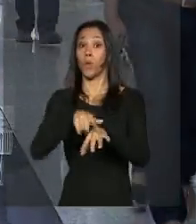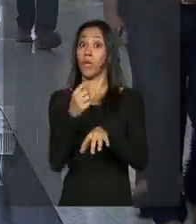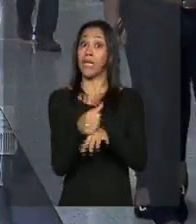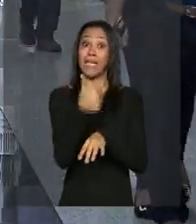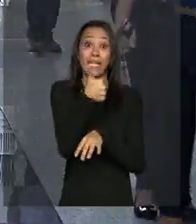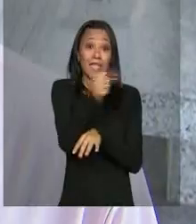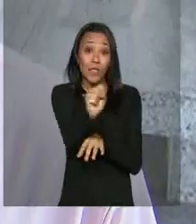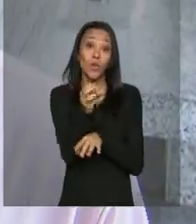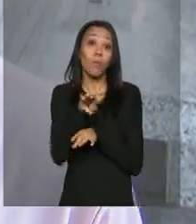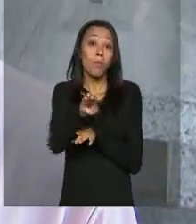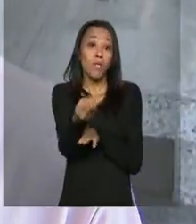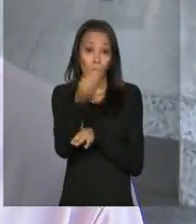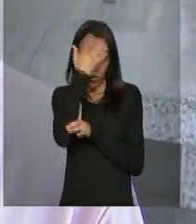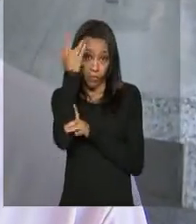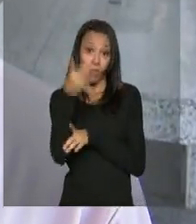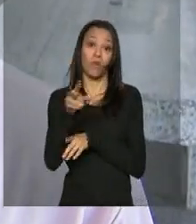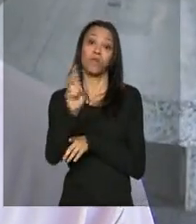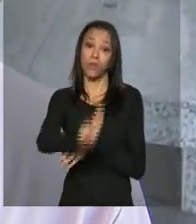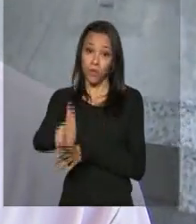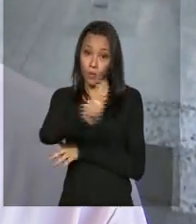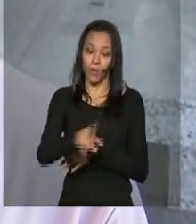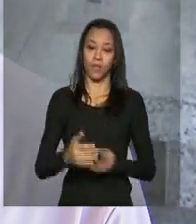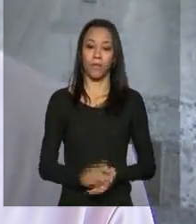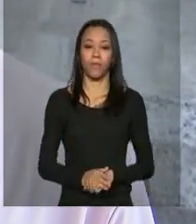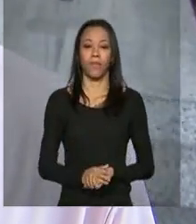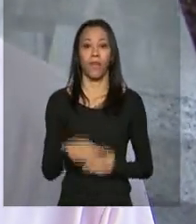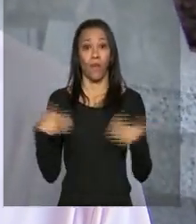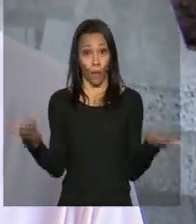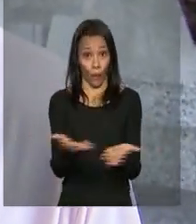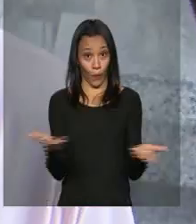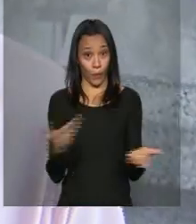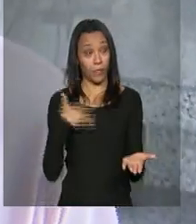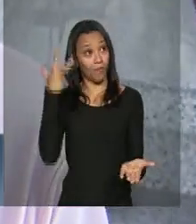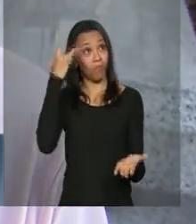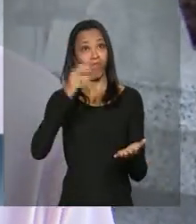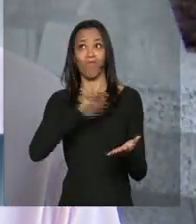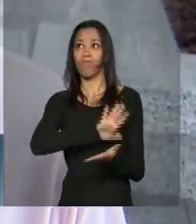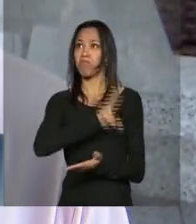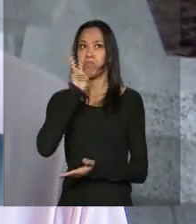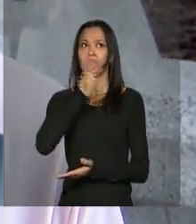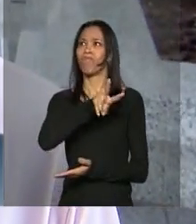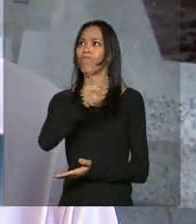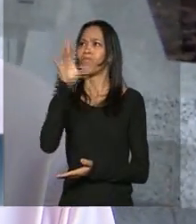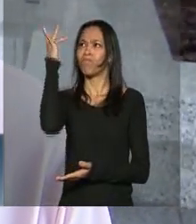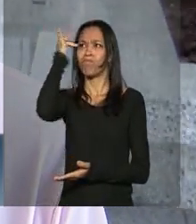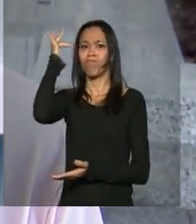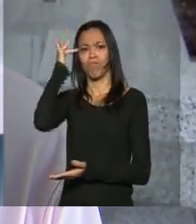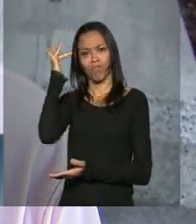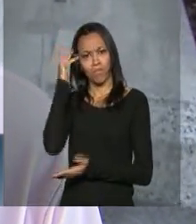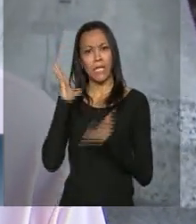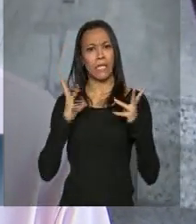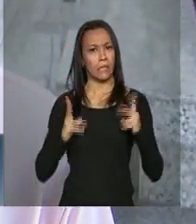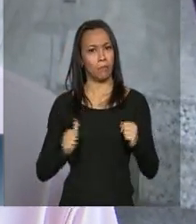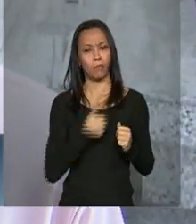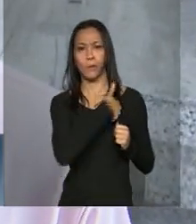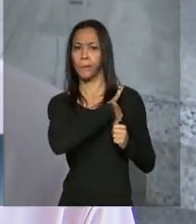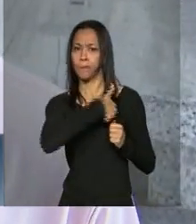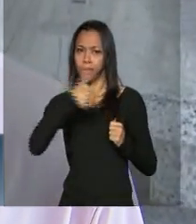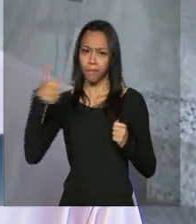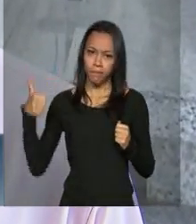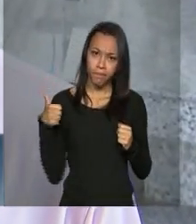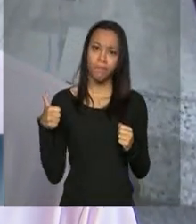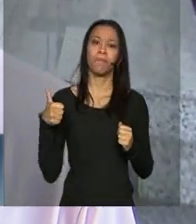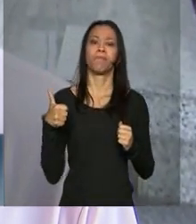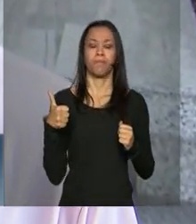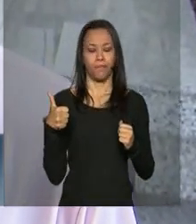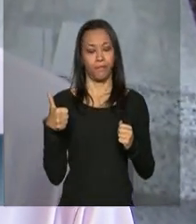de usuários. Hoje a gente conta com um aeroporto mais moderno, mais limpo do que na época que era ainda público,